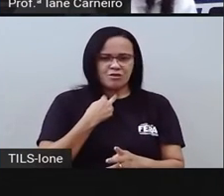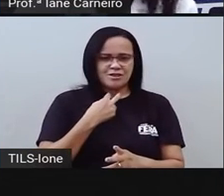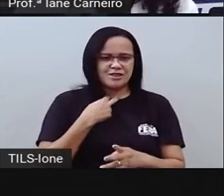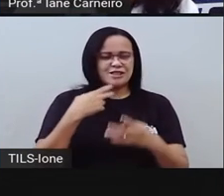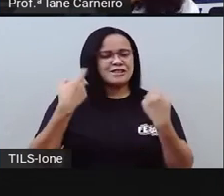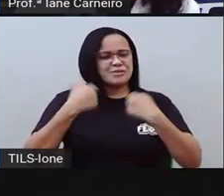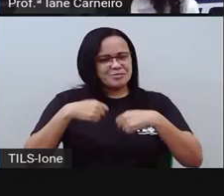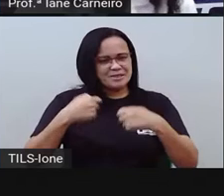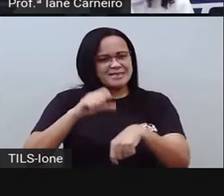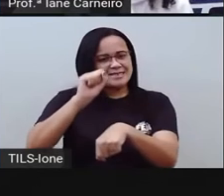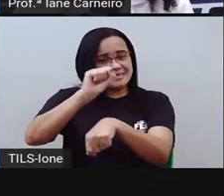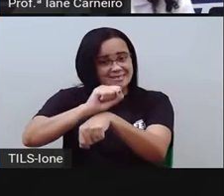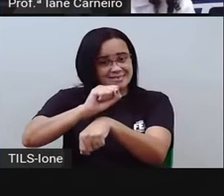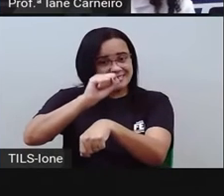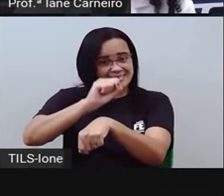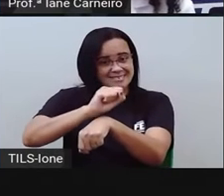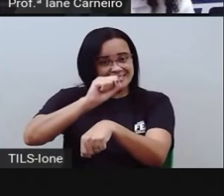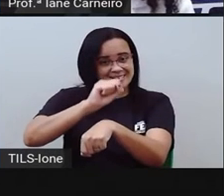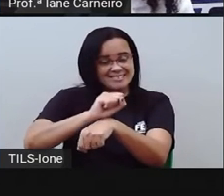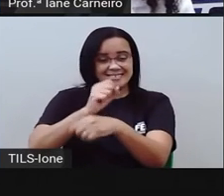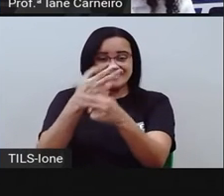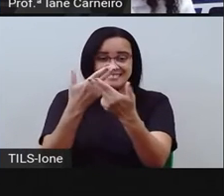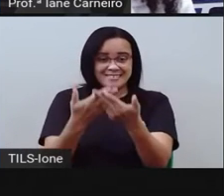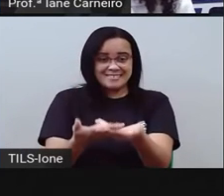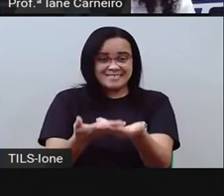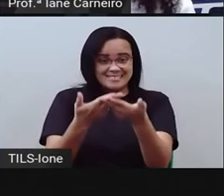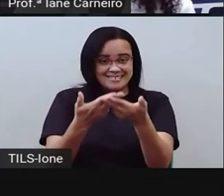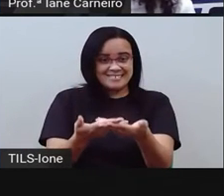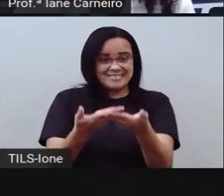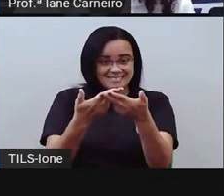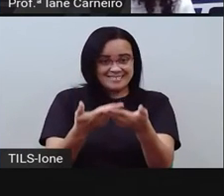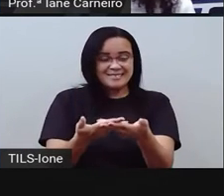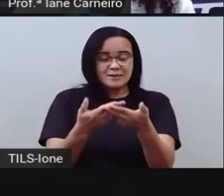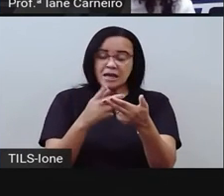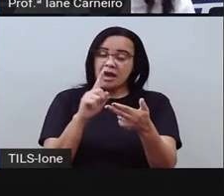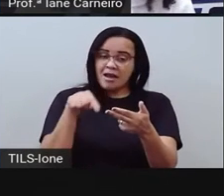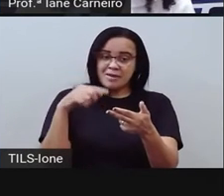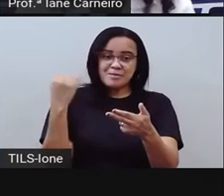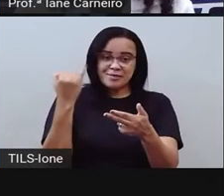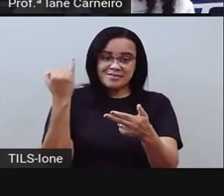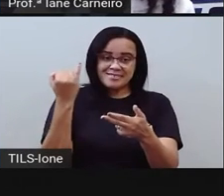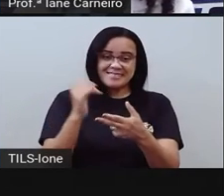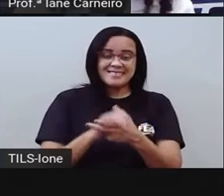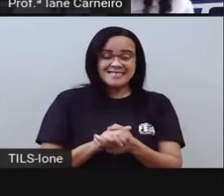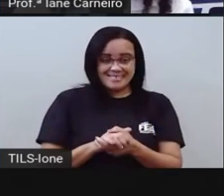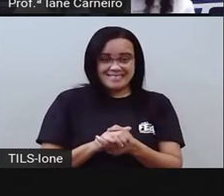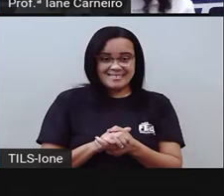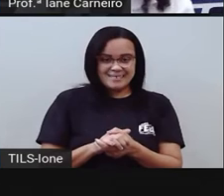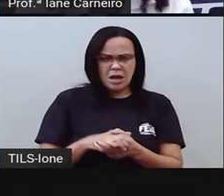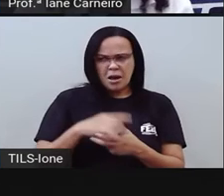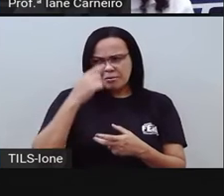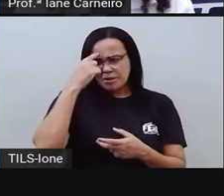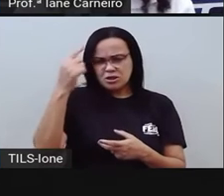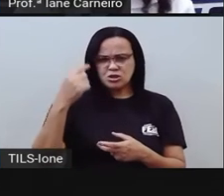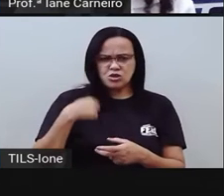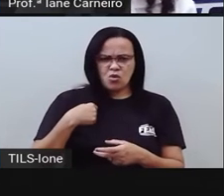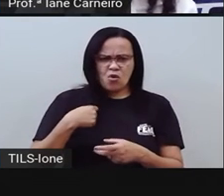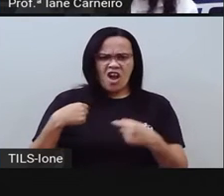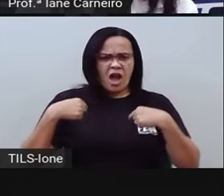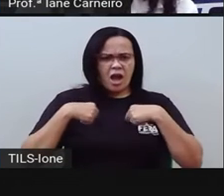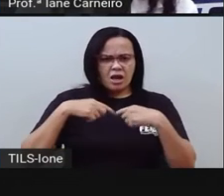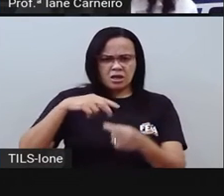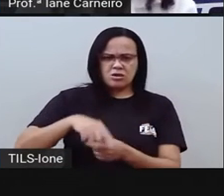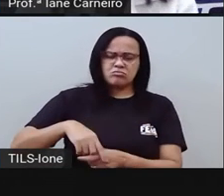tem que esperar até chegar a sua vez, né? Já pensou? Quando a gente está no início da fila e alguém fura a fila, é muito chato isso.